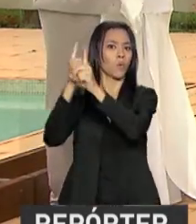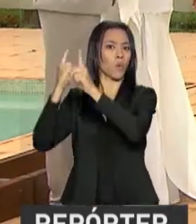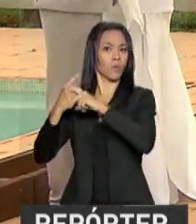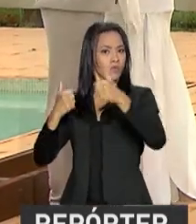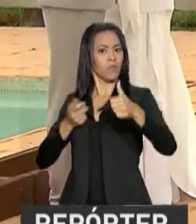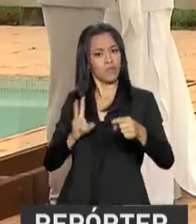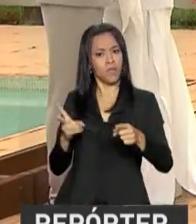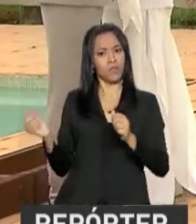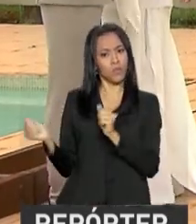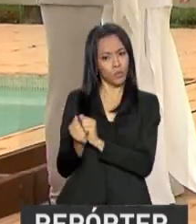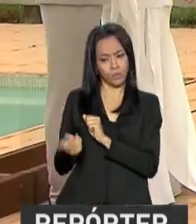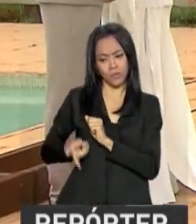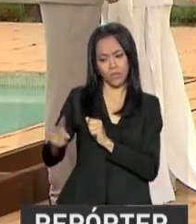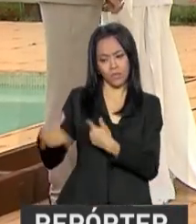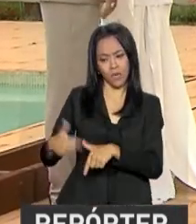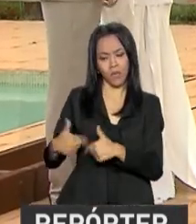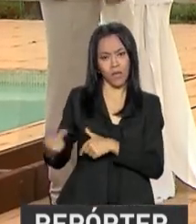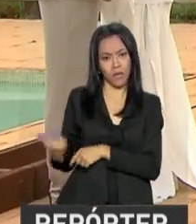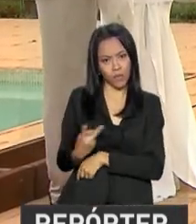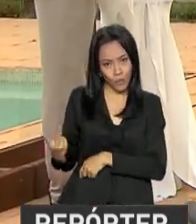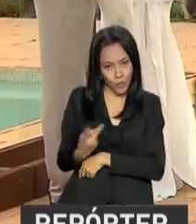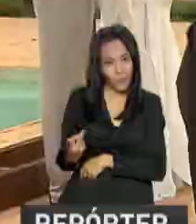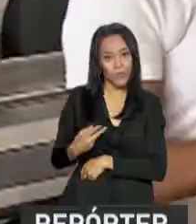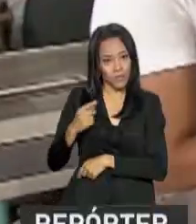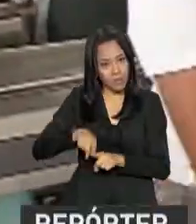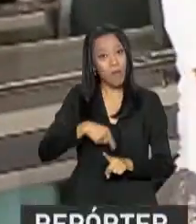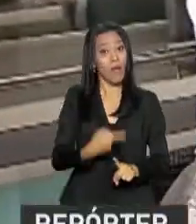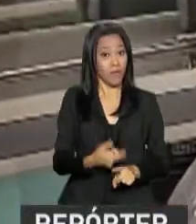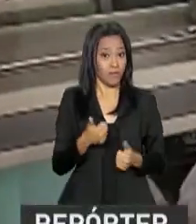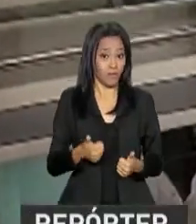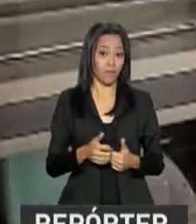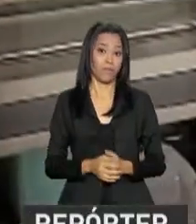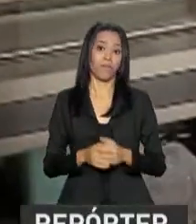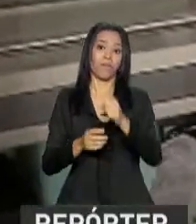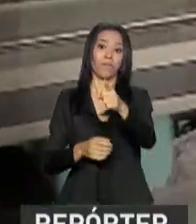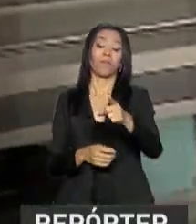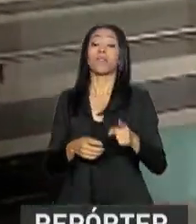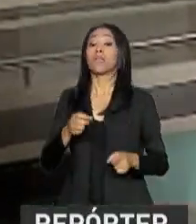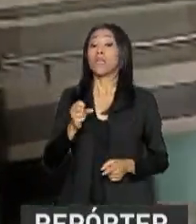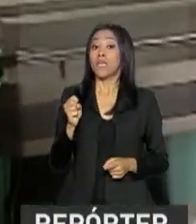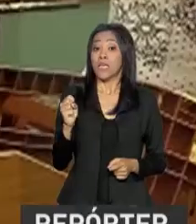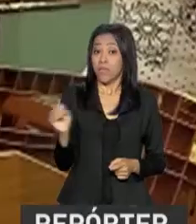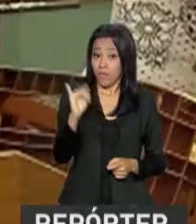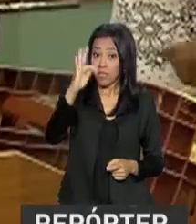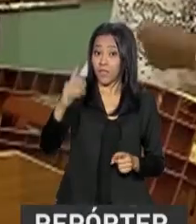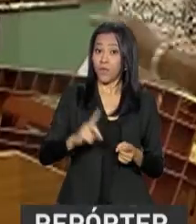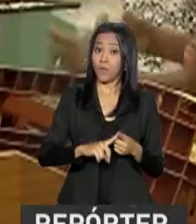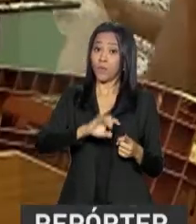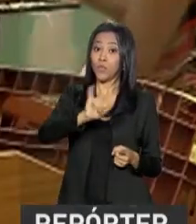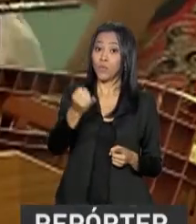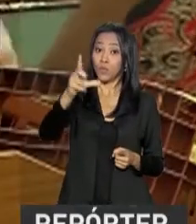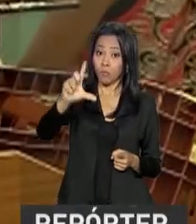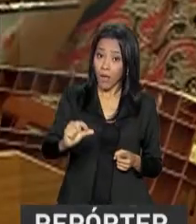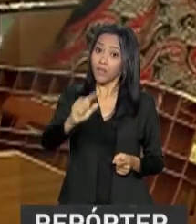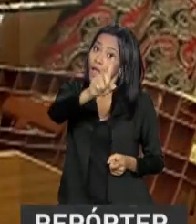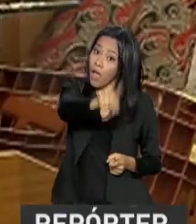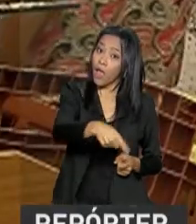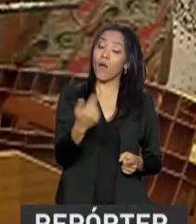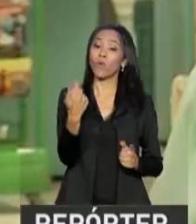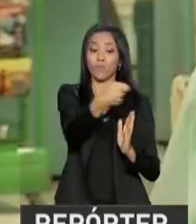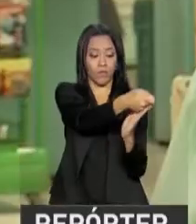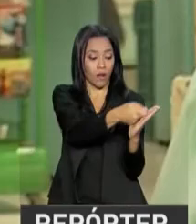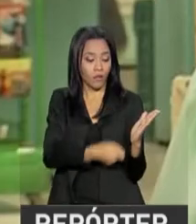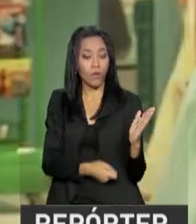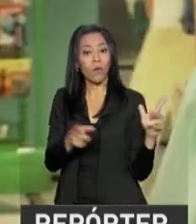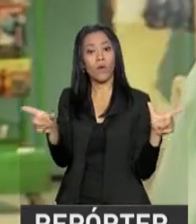sempre juntos agora em parceria cada vez mais inflação e juros baixos foram outros exemplos citados pelo fmi